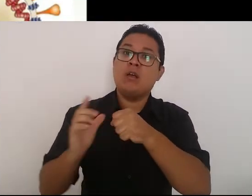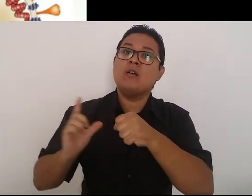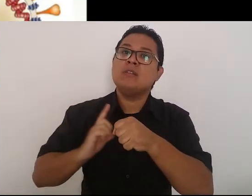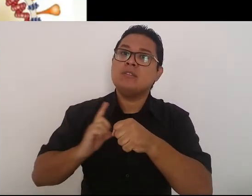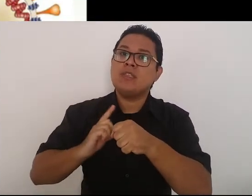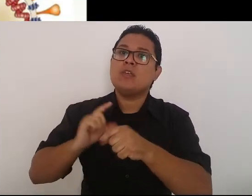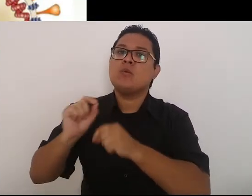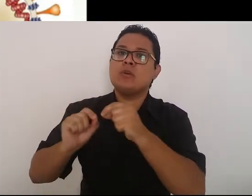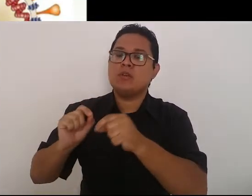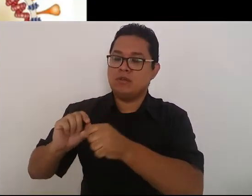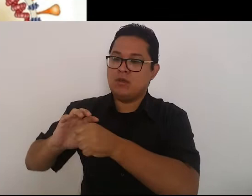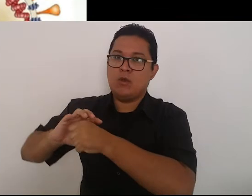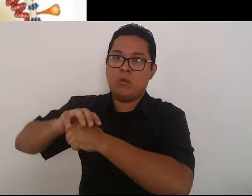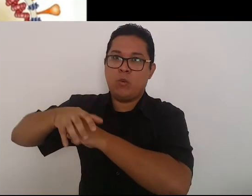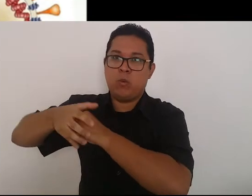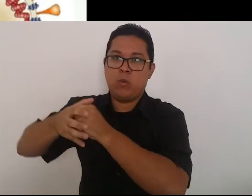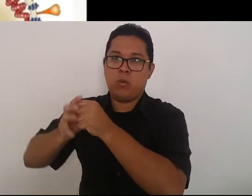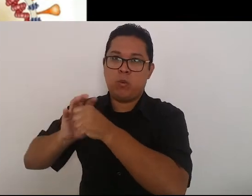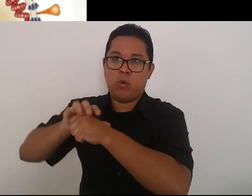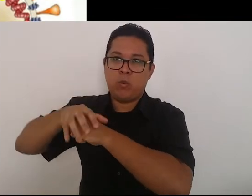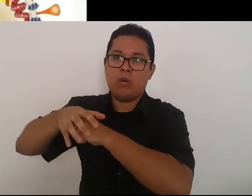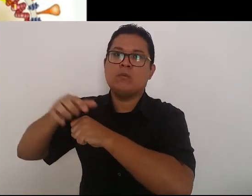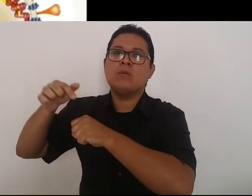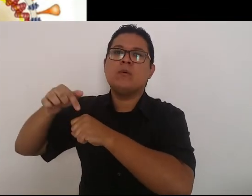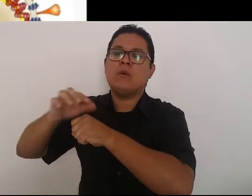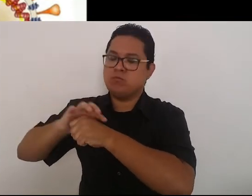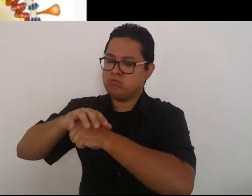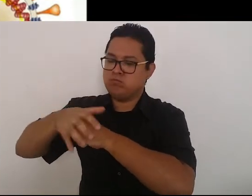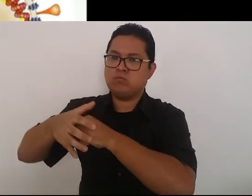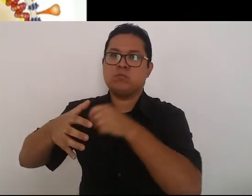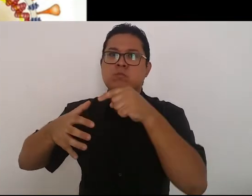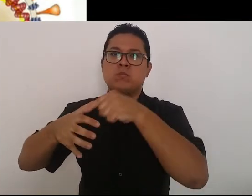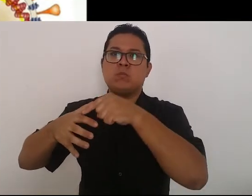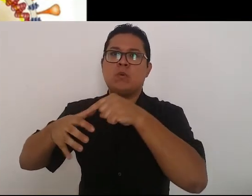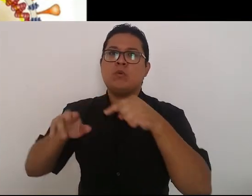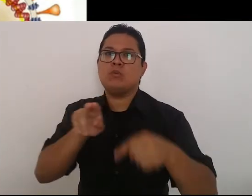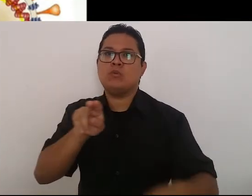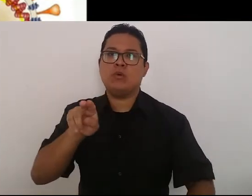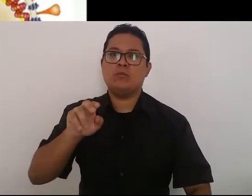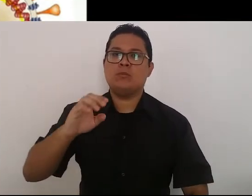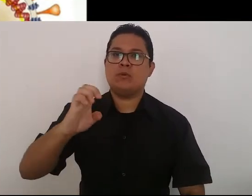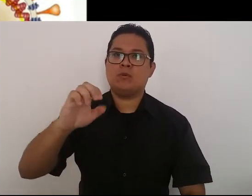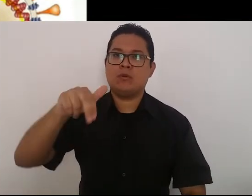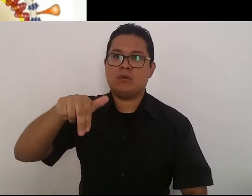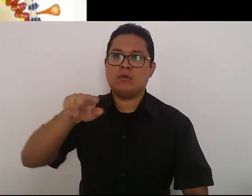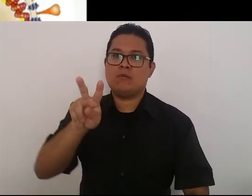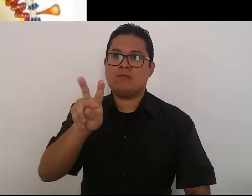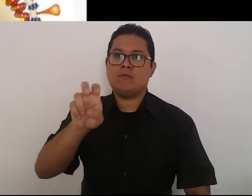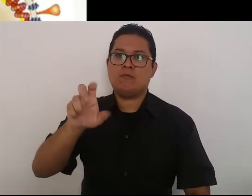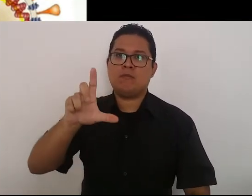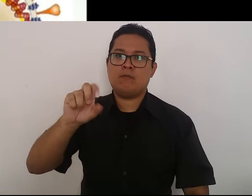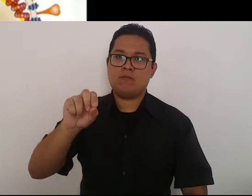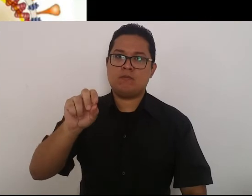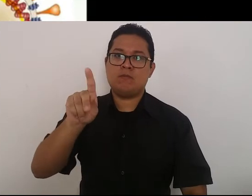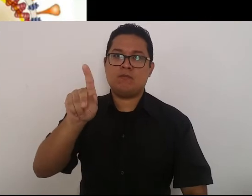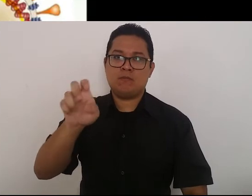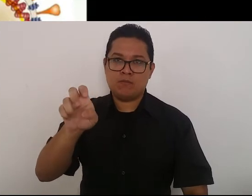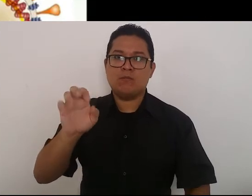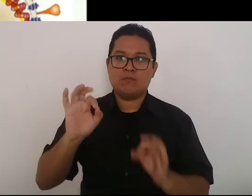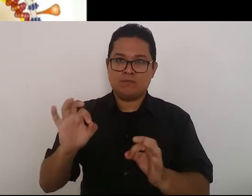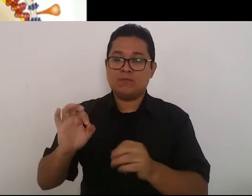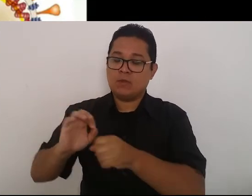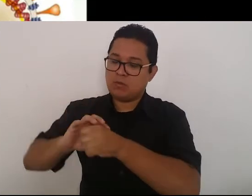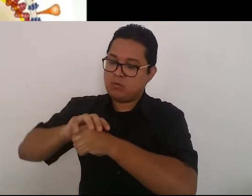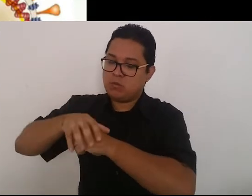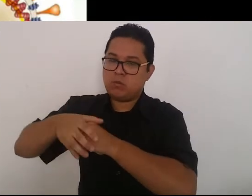tem um capsídeo com o material viral dele, que no caso é um RNA, uma molécula de